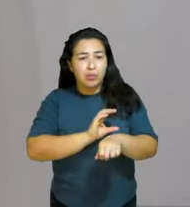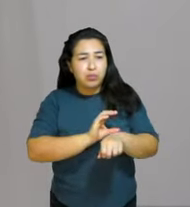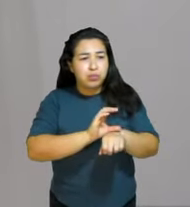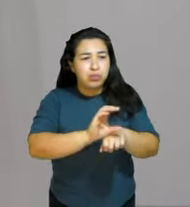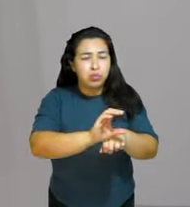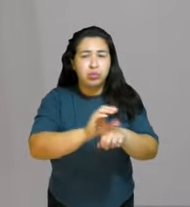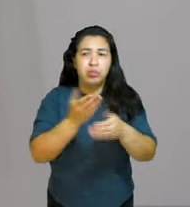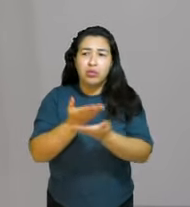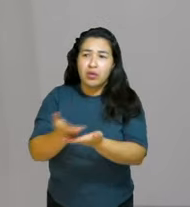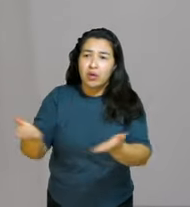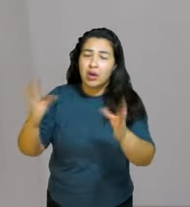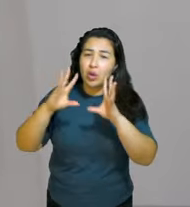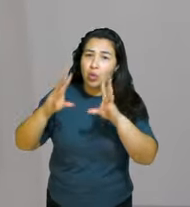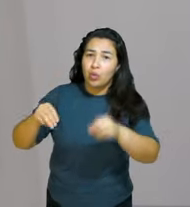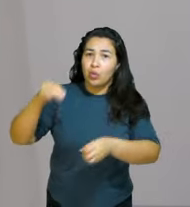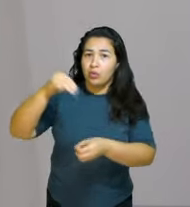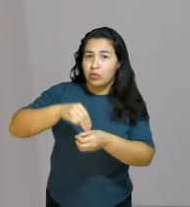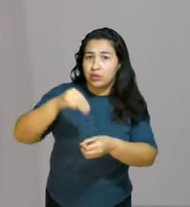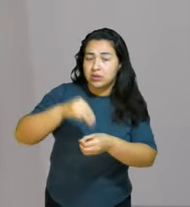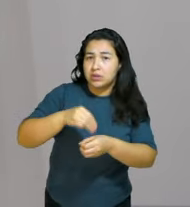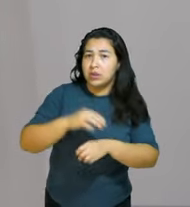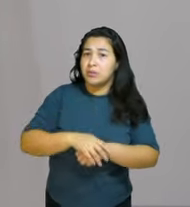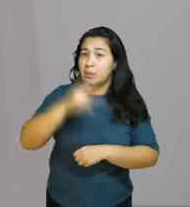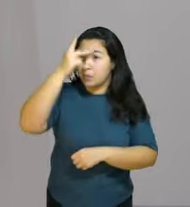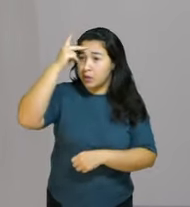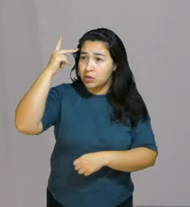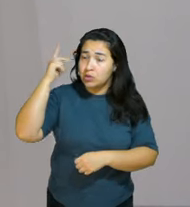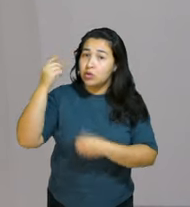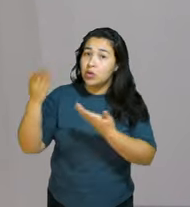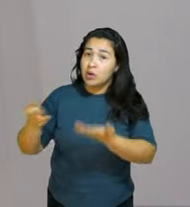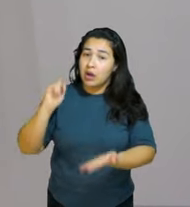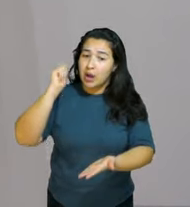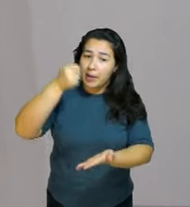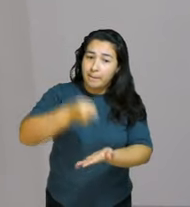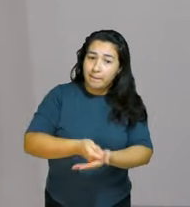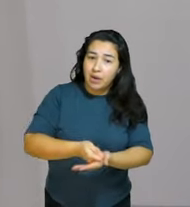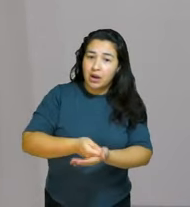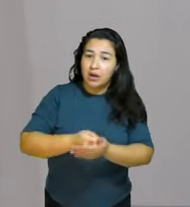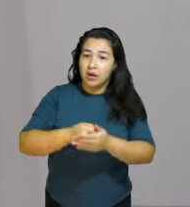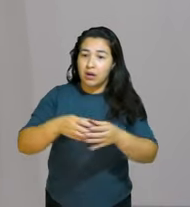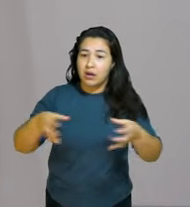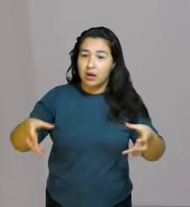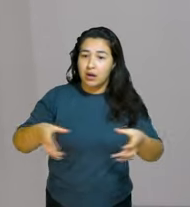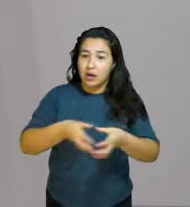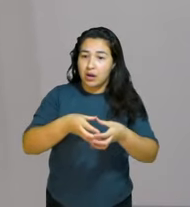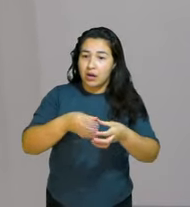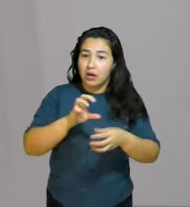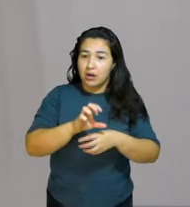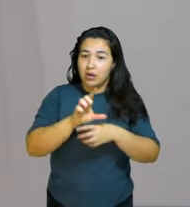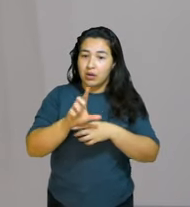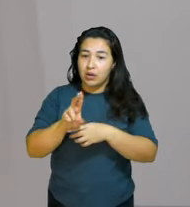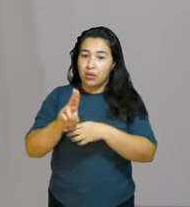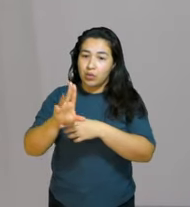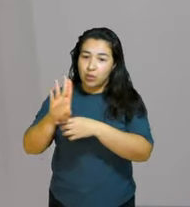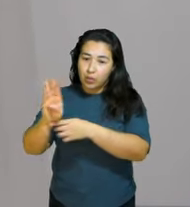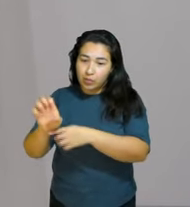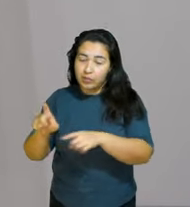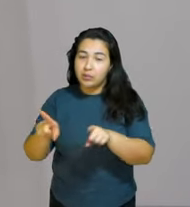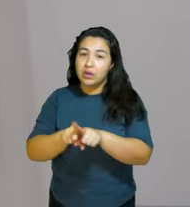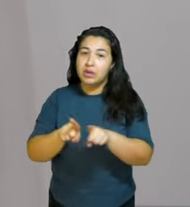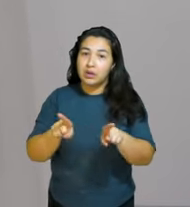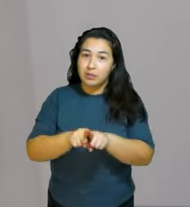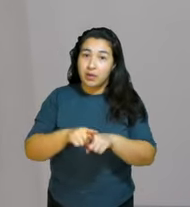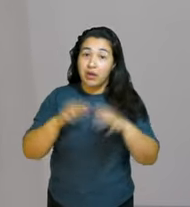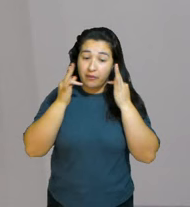pelos municípios, patrocinadores, clubes, associações e também pelos familiares,